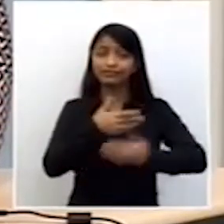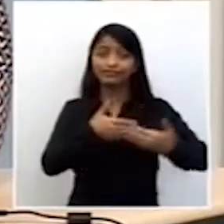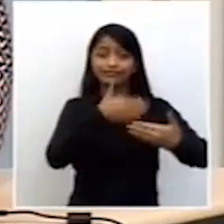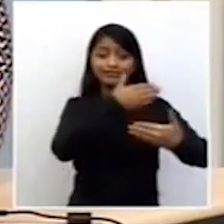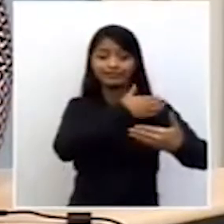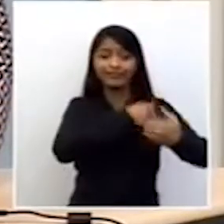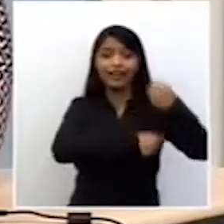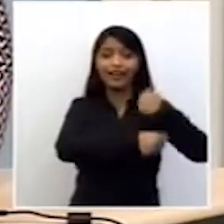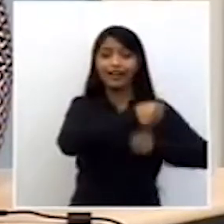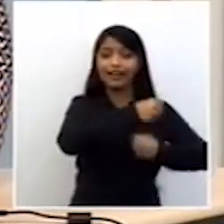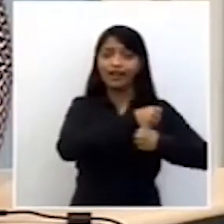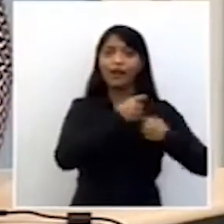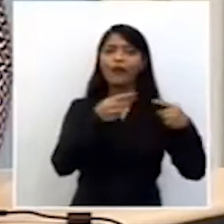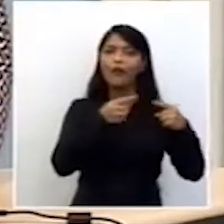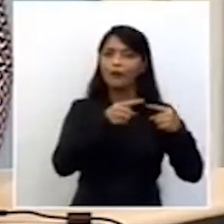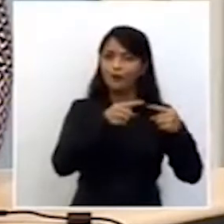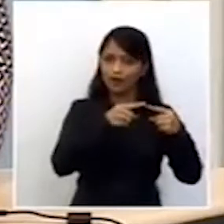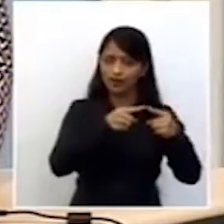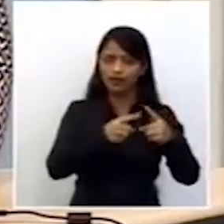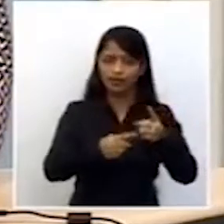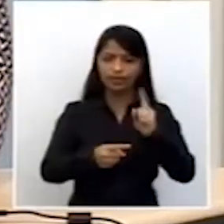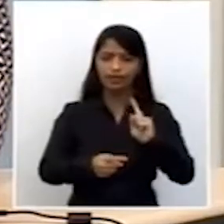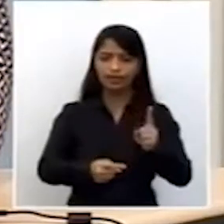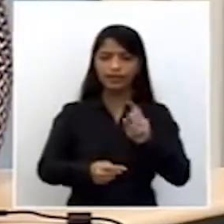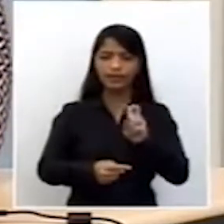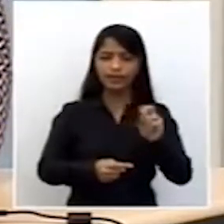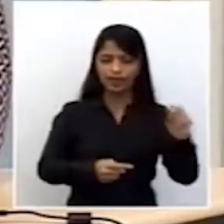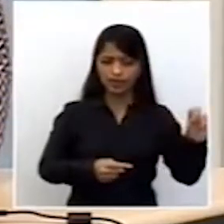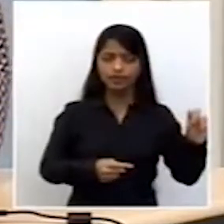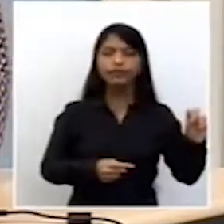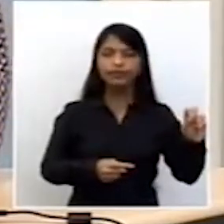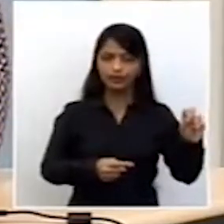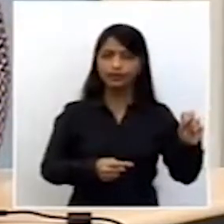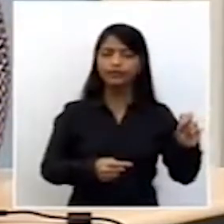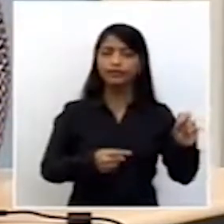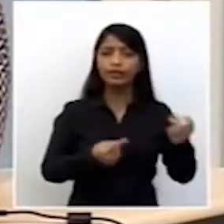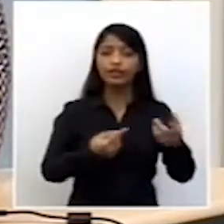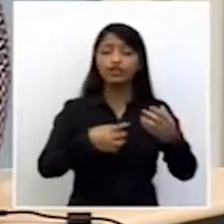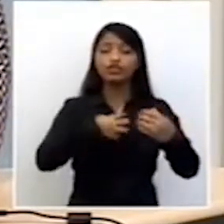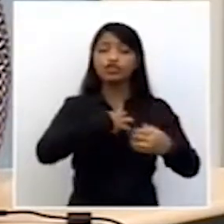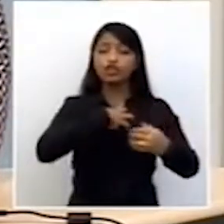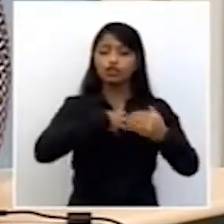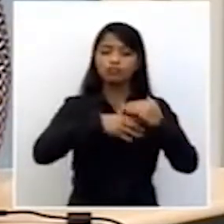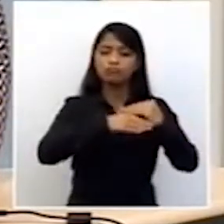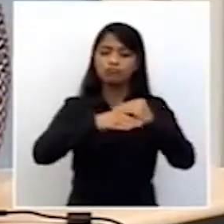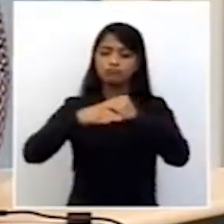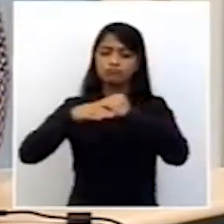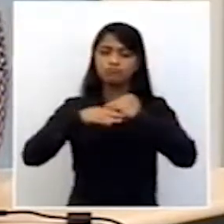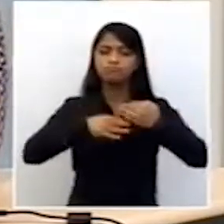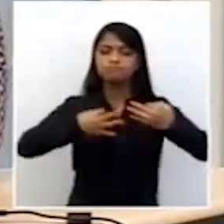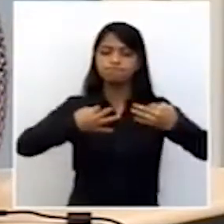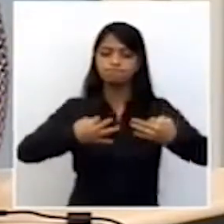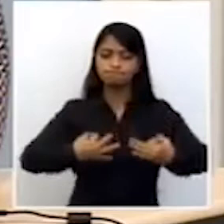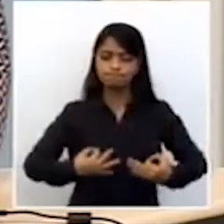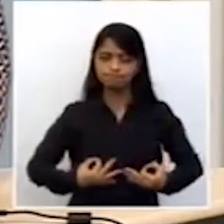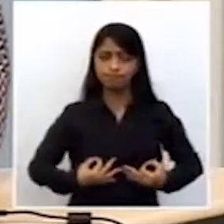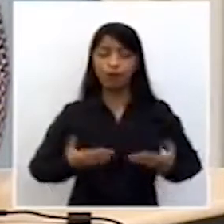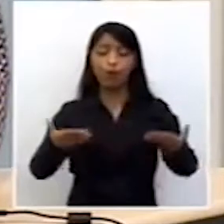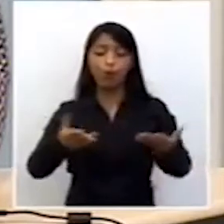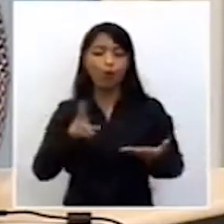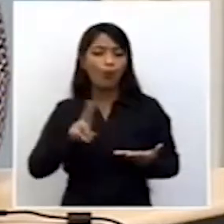né? Exatamente. E numa norma padrão, bem distante de nós,